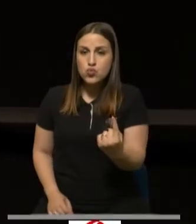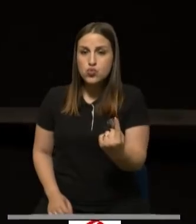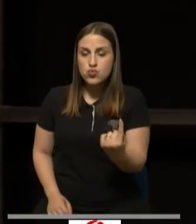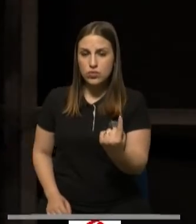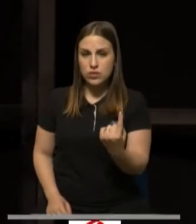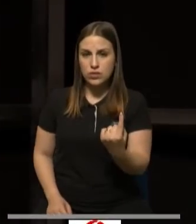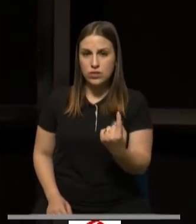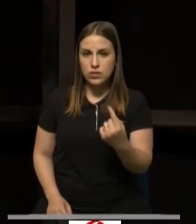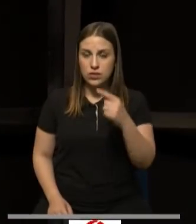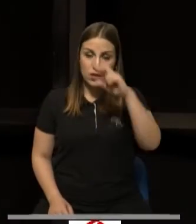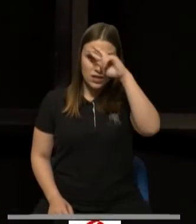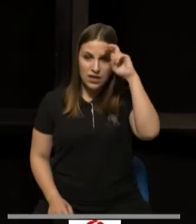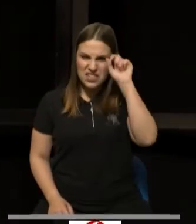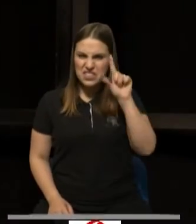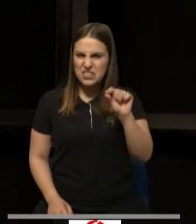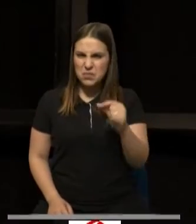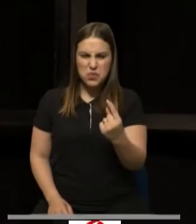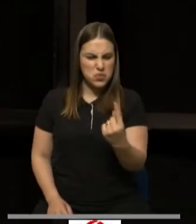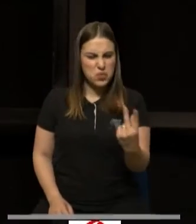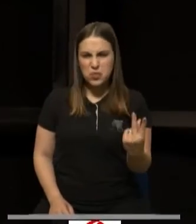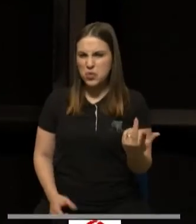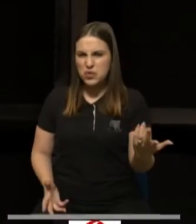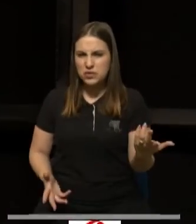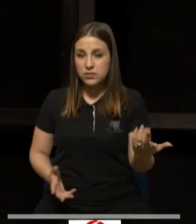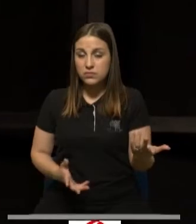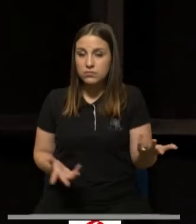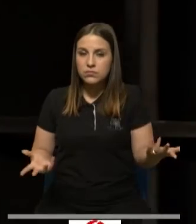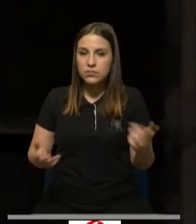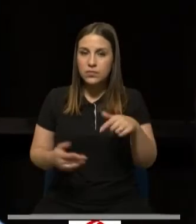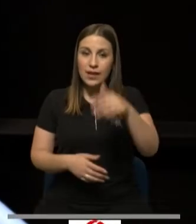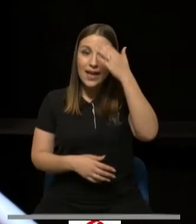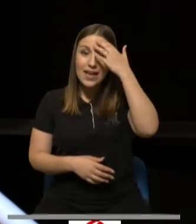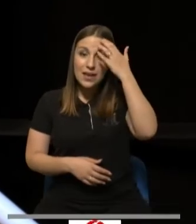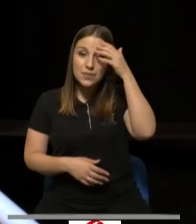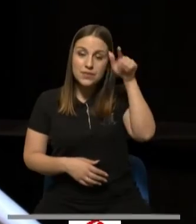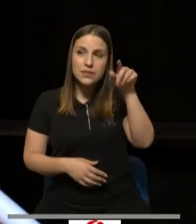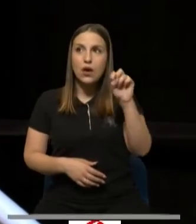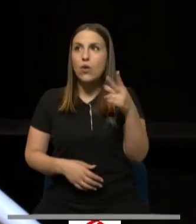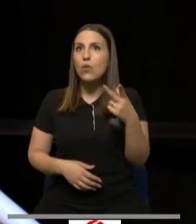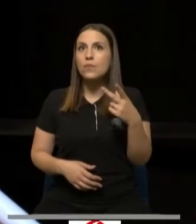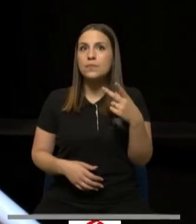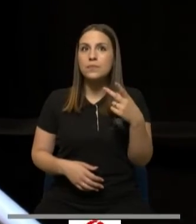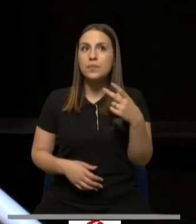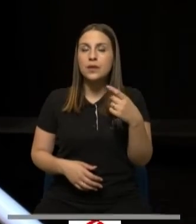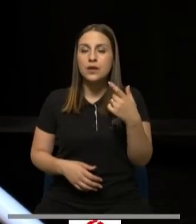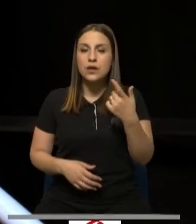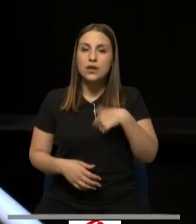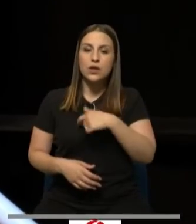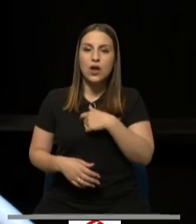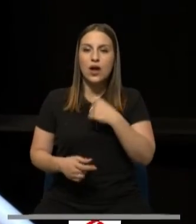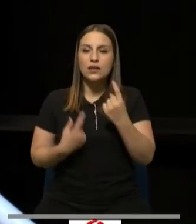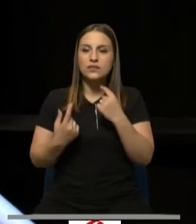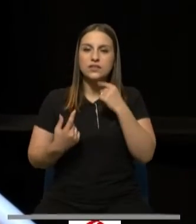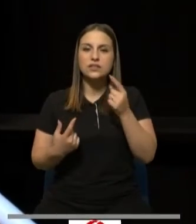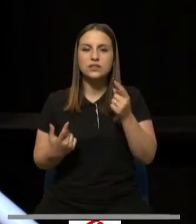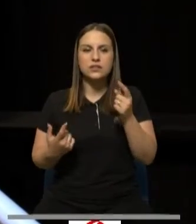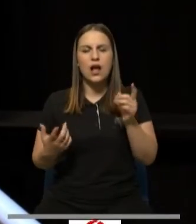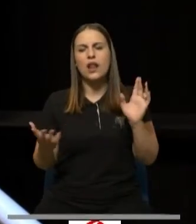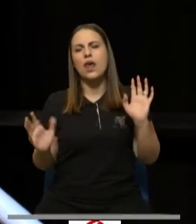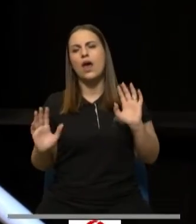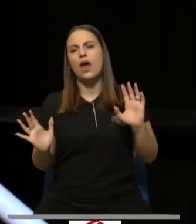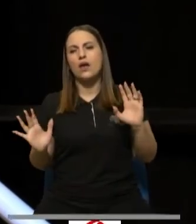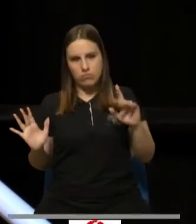já não sei, a Grécia também tem 1 ou 2. E, portanto, essa capacidade ou essa incapacidade que muitas vezes temos de dizer não é